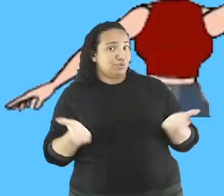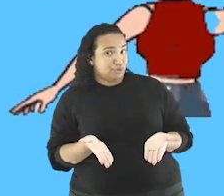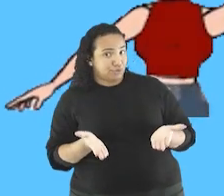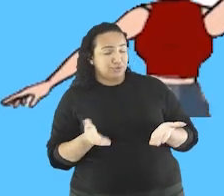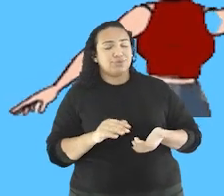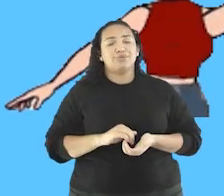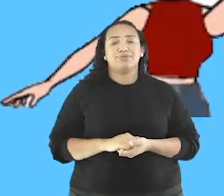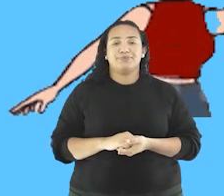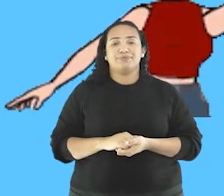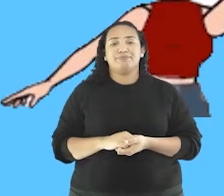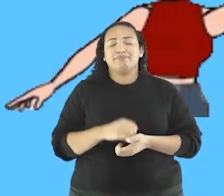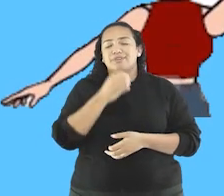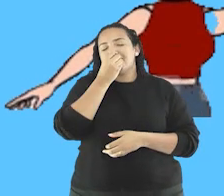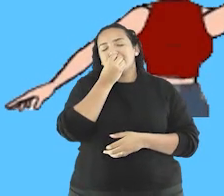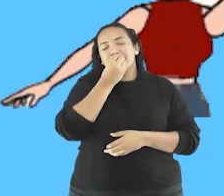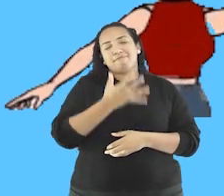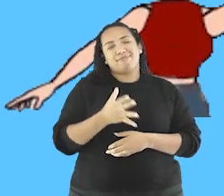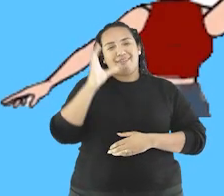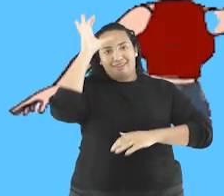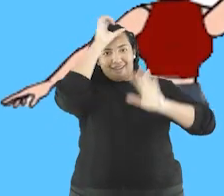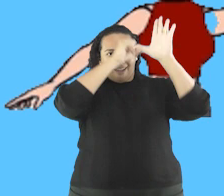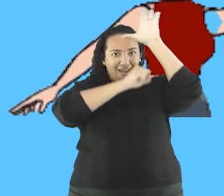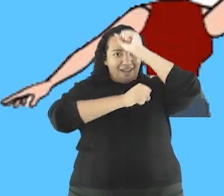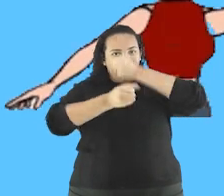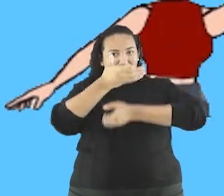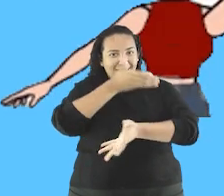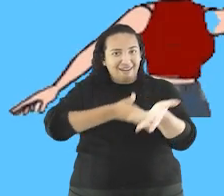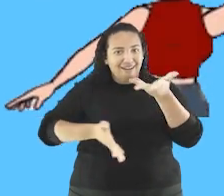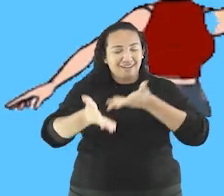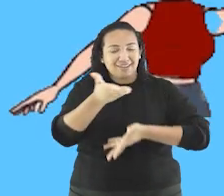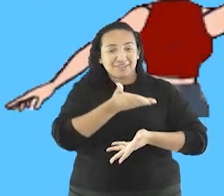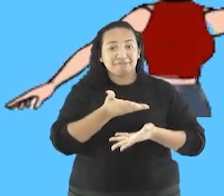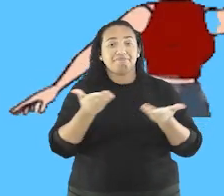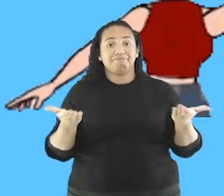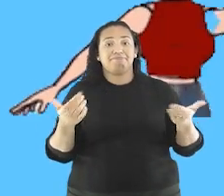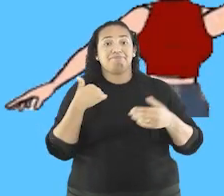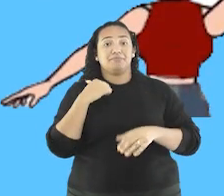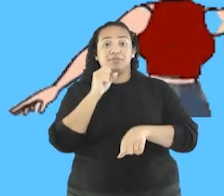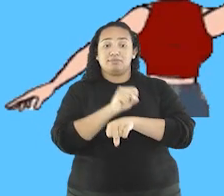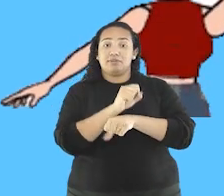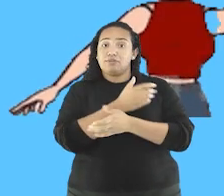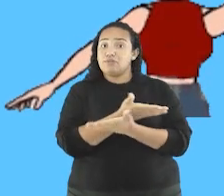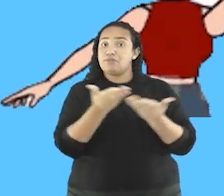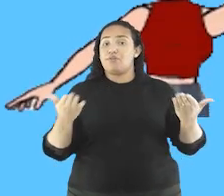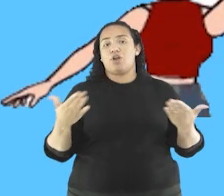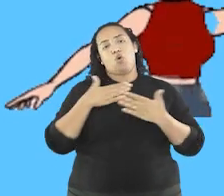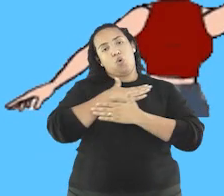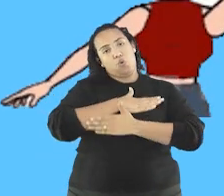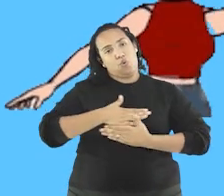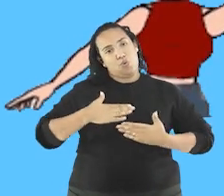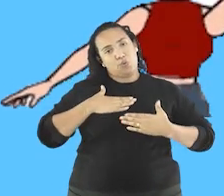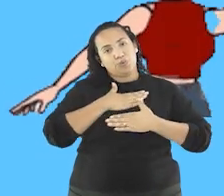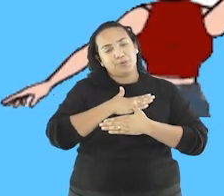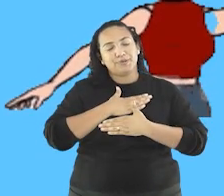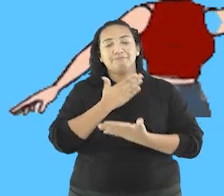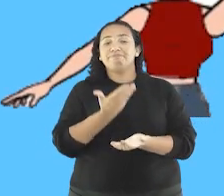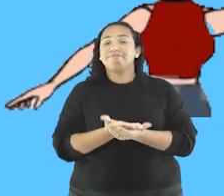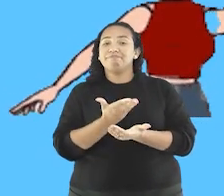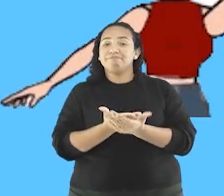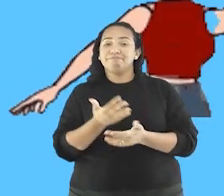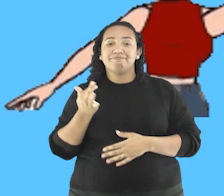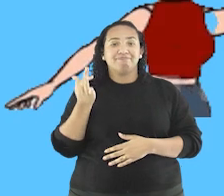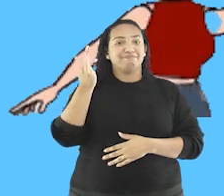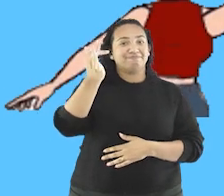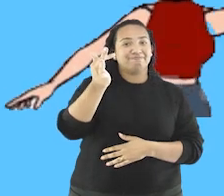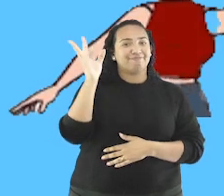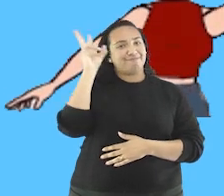muito bom esse momento de aprendizado entre nós. Espero que vocês tenham gostado de nossa aula. Até a próxima!